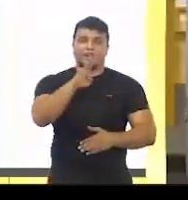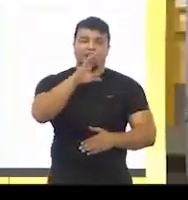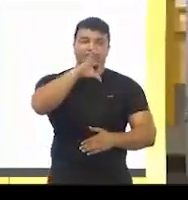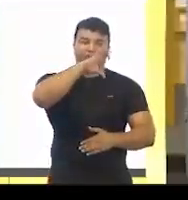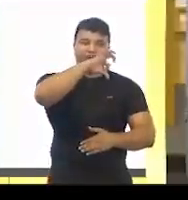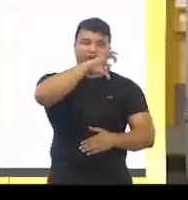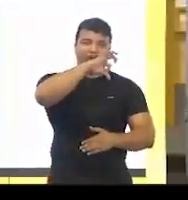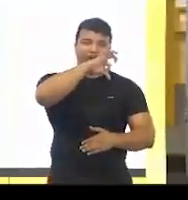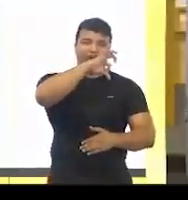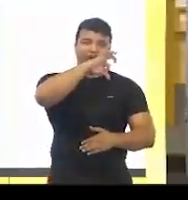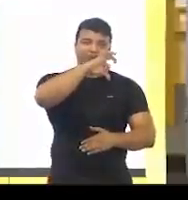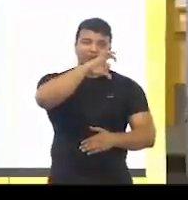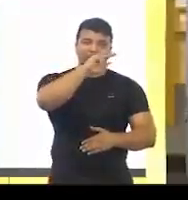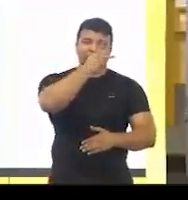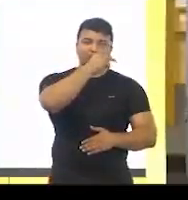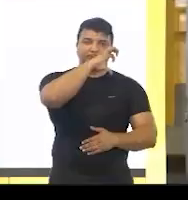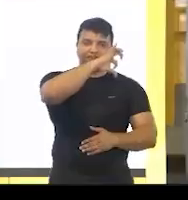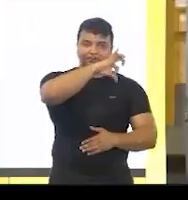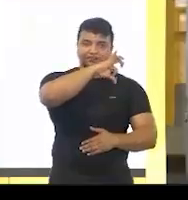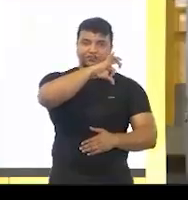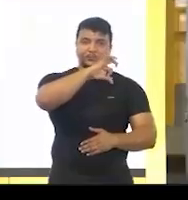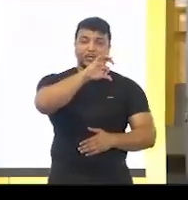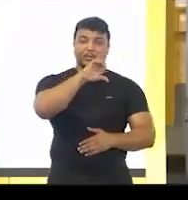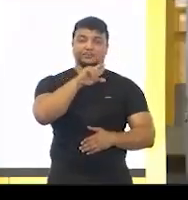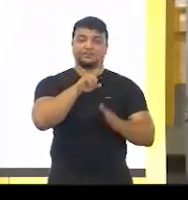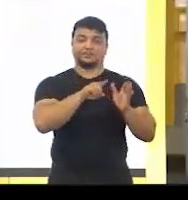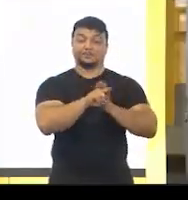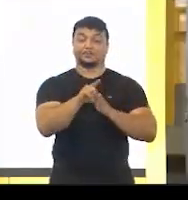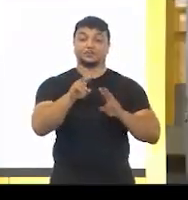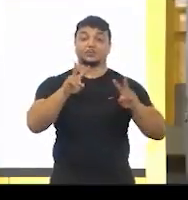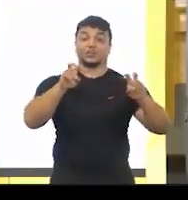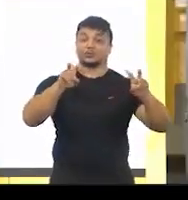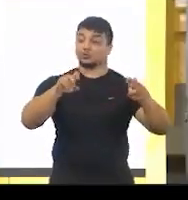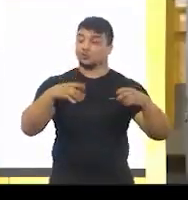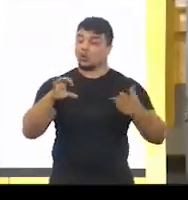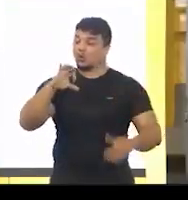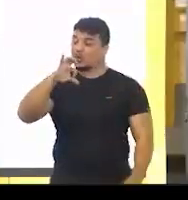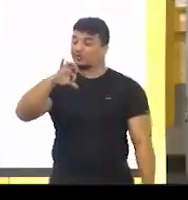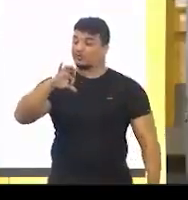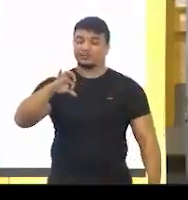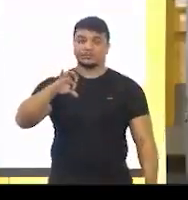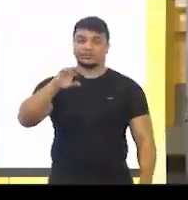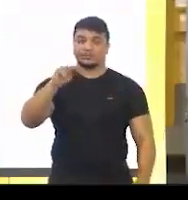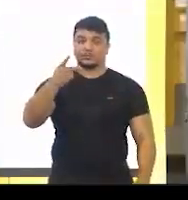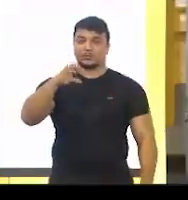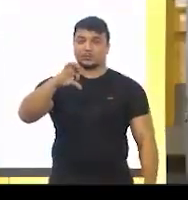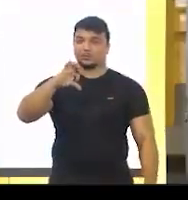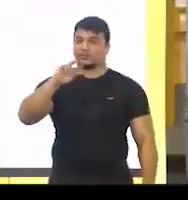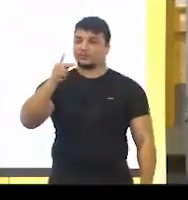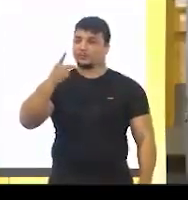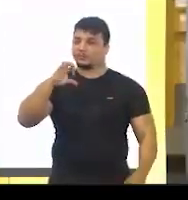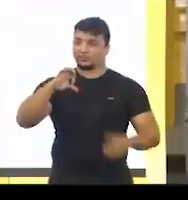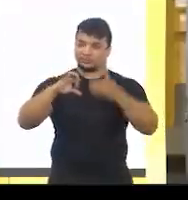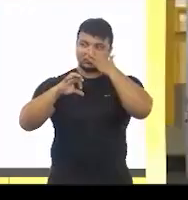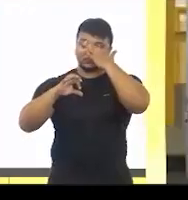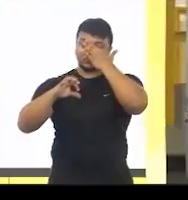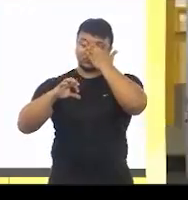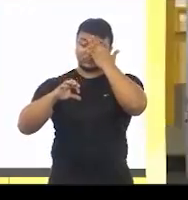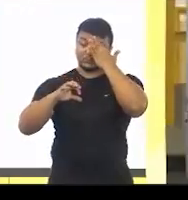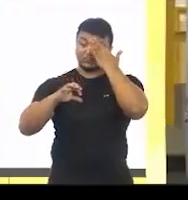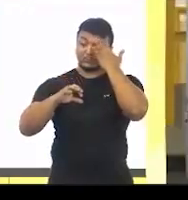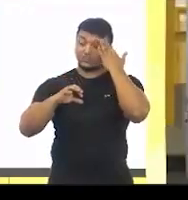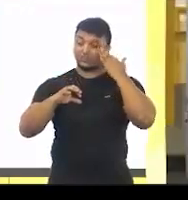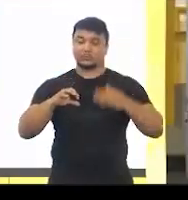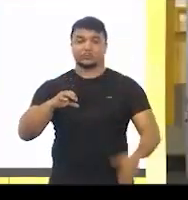né, H9. E o que é que essa habilidade 9 fala? Ó, lembram da 8? Vocês lembram